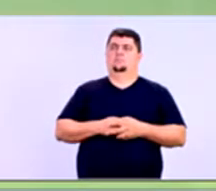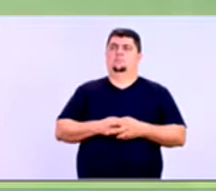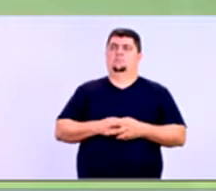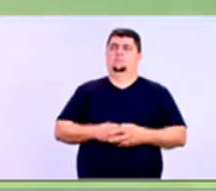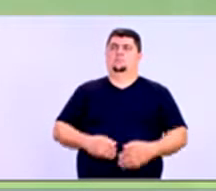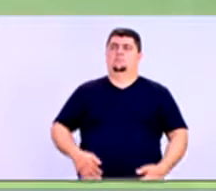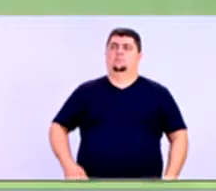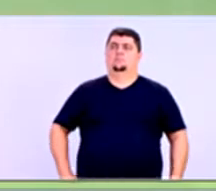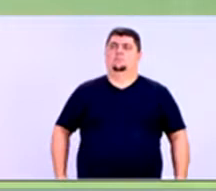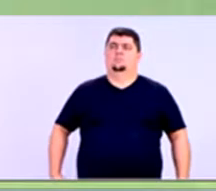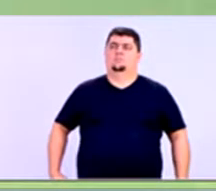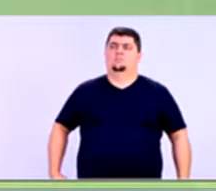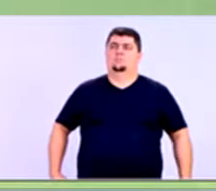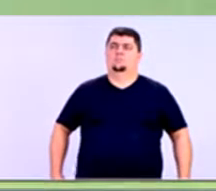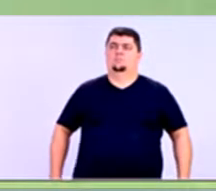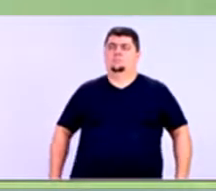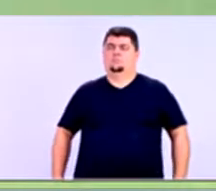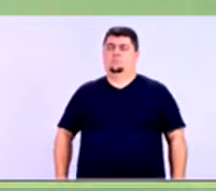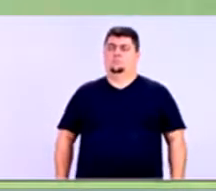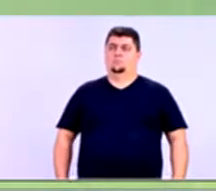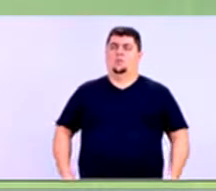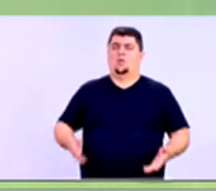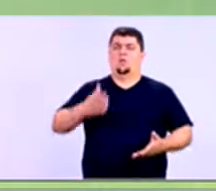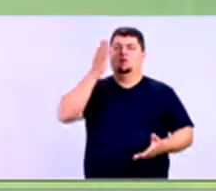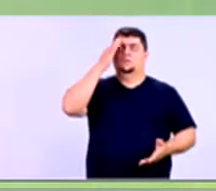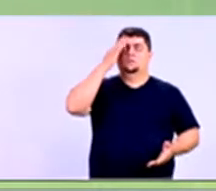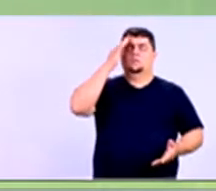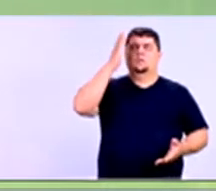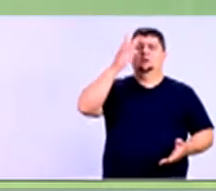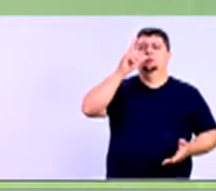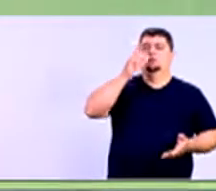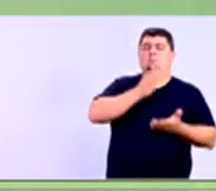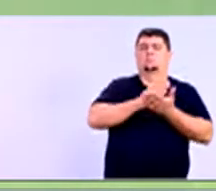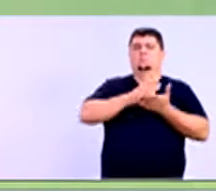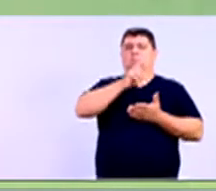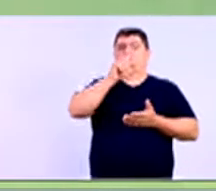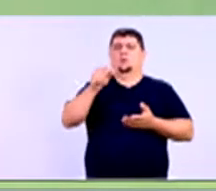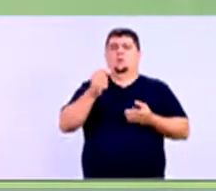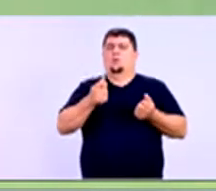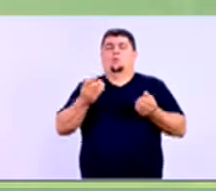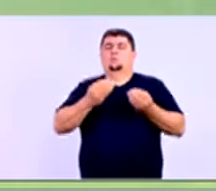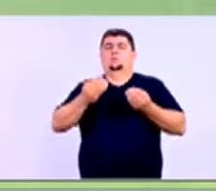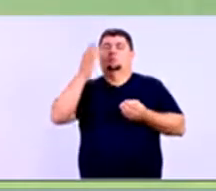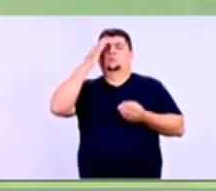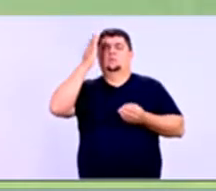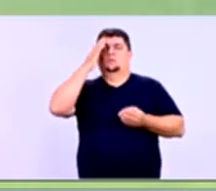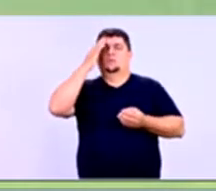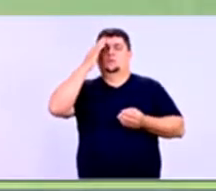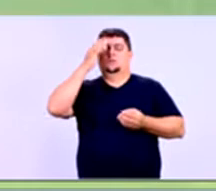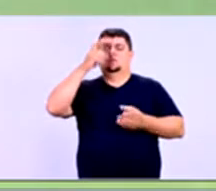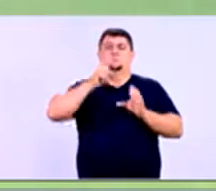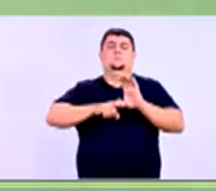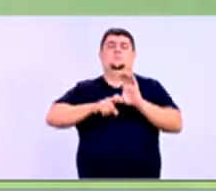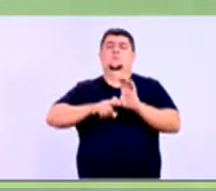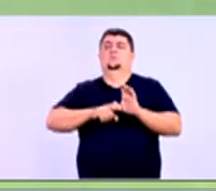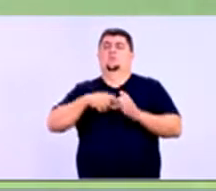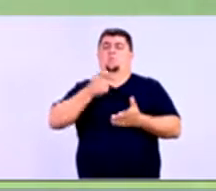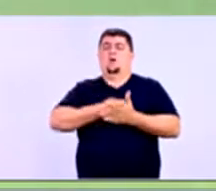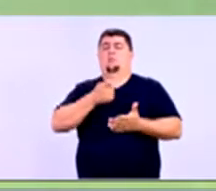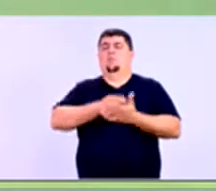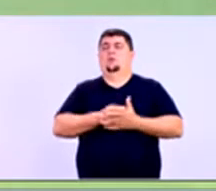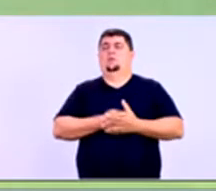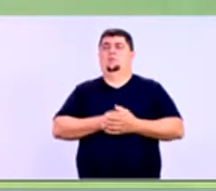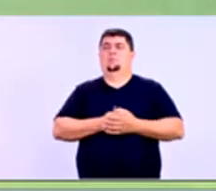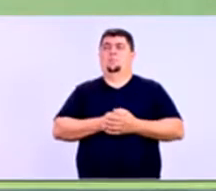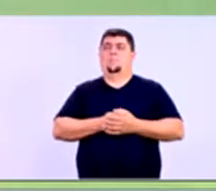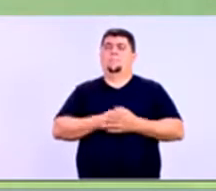E agora, se eu sei que as parcelas caem, como é que eu sei quanto que eu estou devendo? Se eu estou pagando.